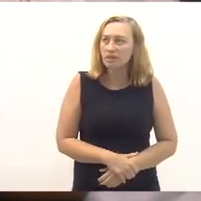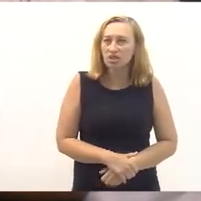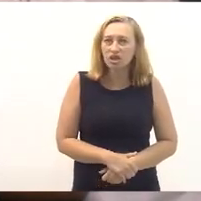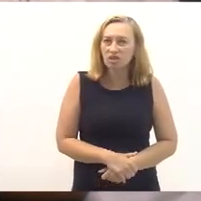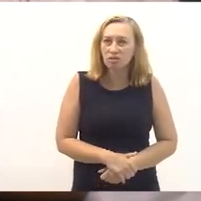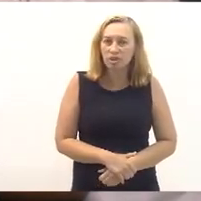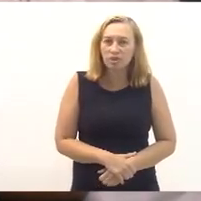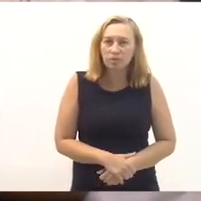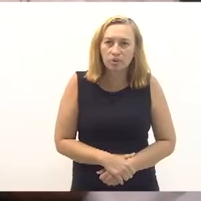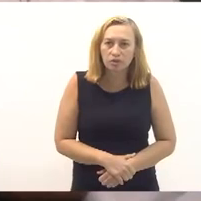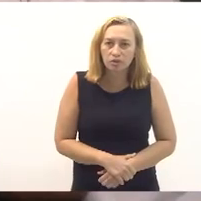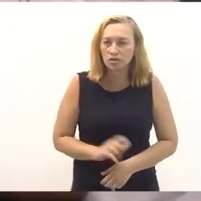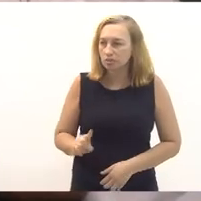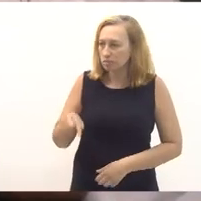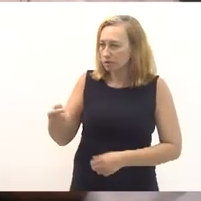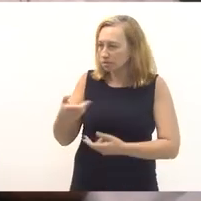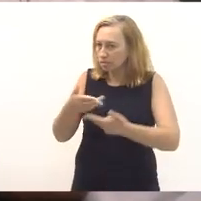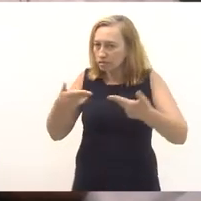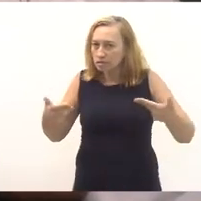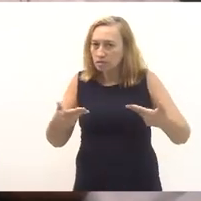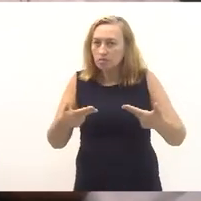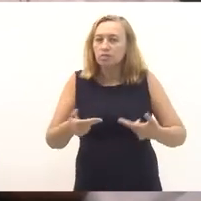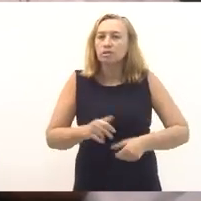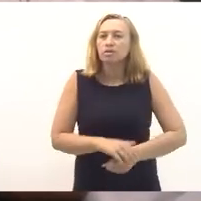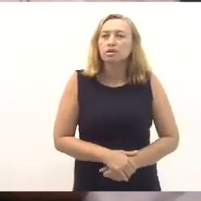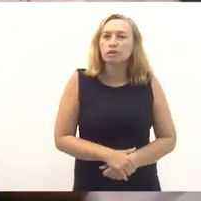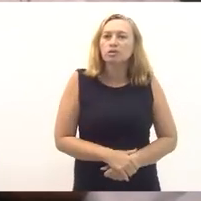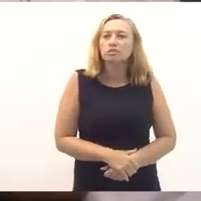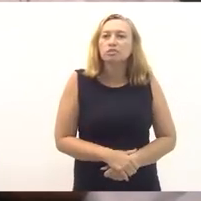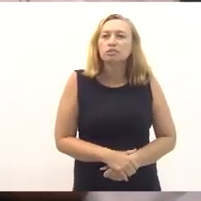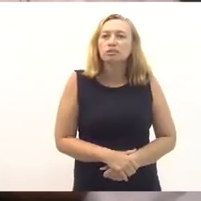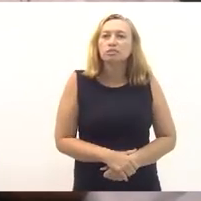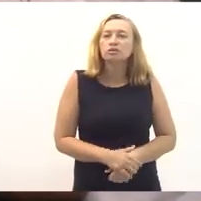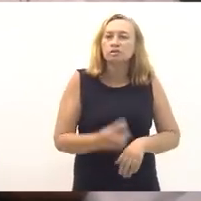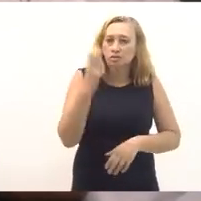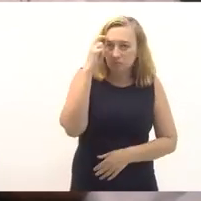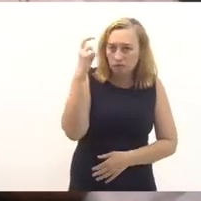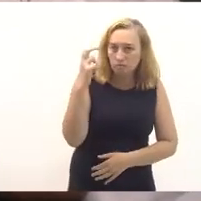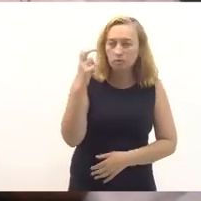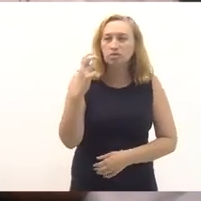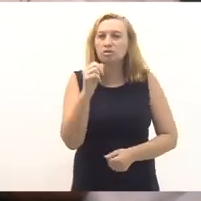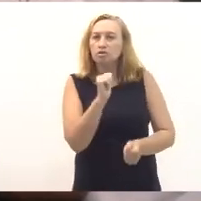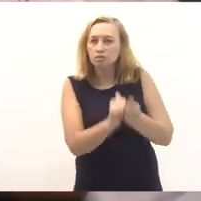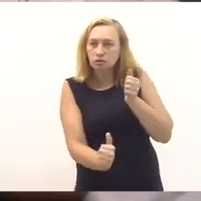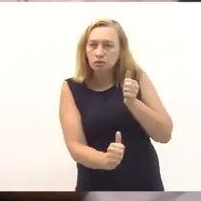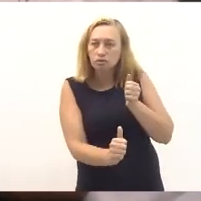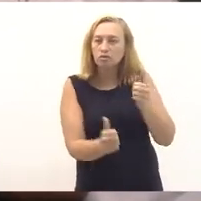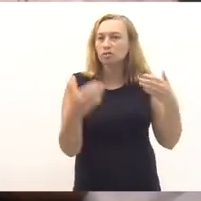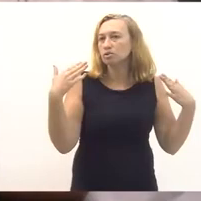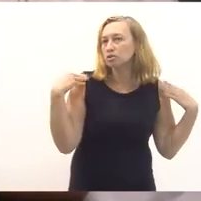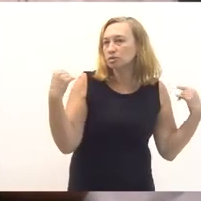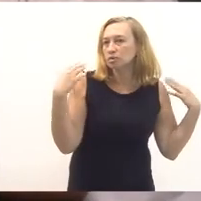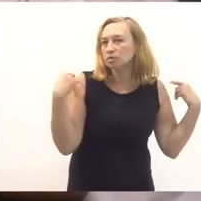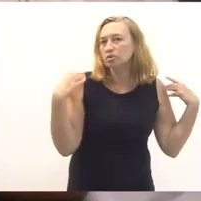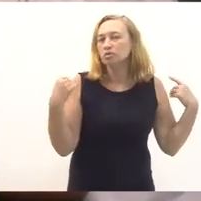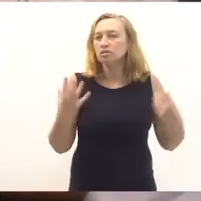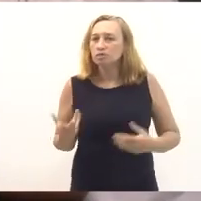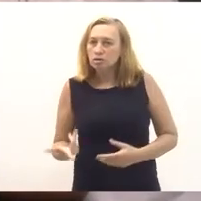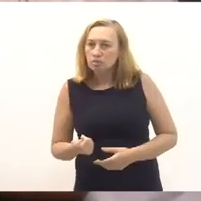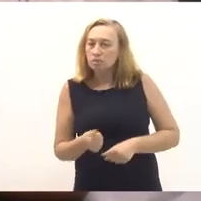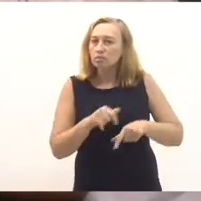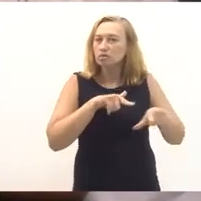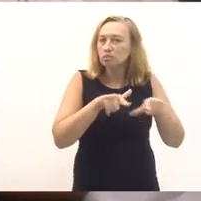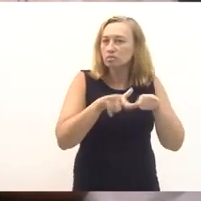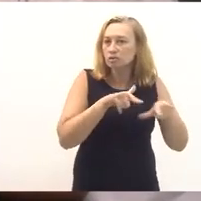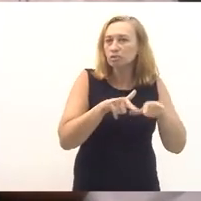drogas tem que mudar várias outras coisas garantindo a questão da cultura do esporte do Lazer do emprego da qualificação